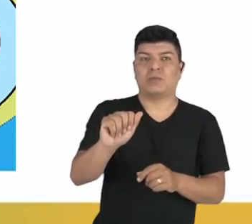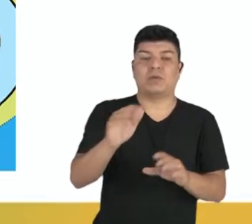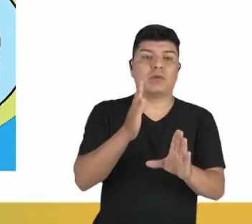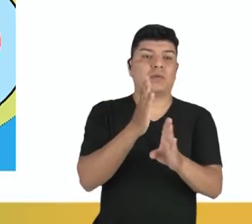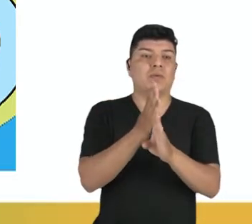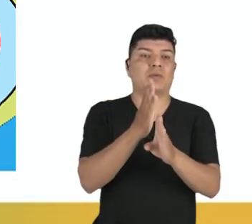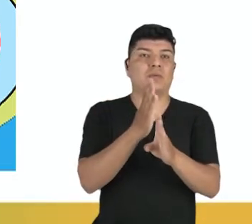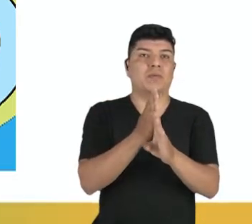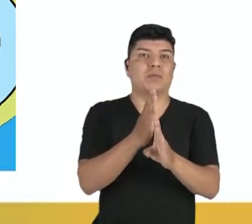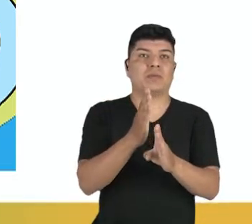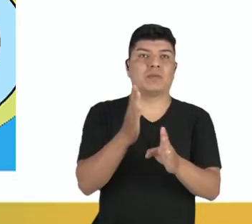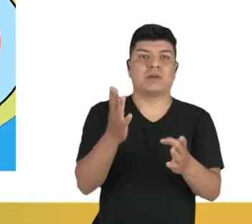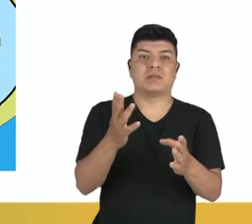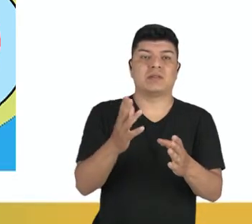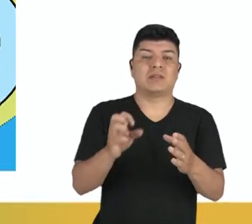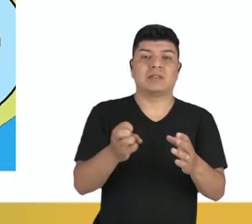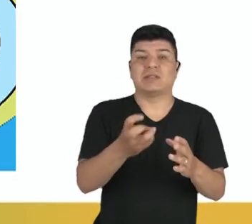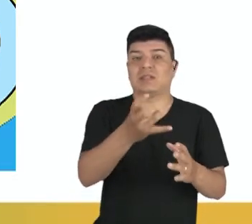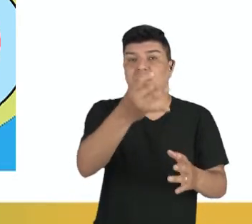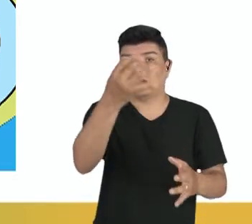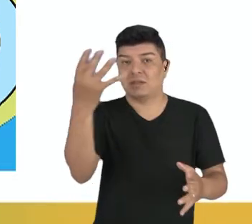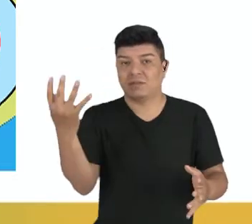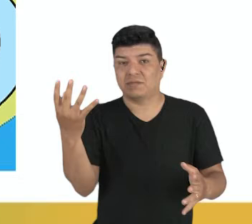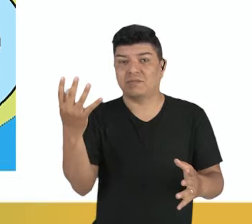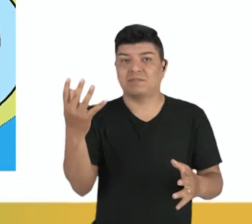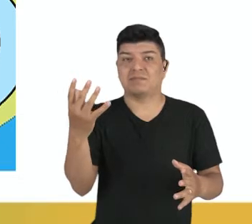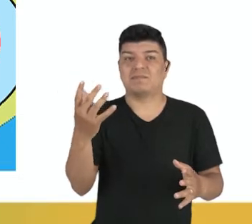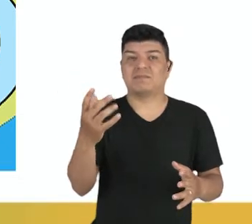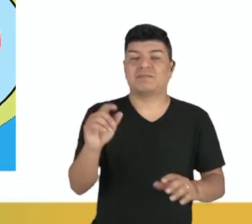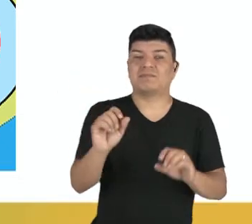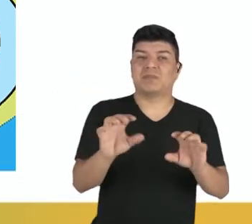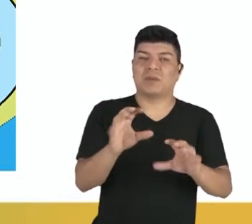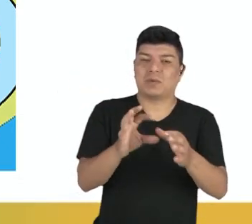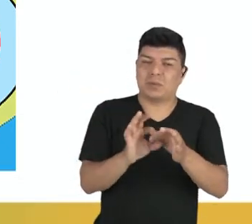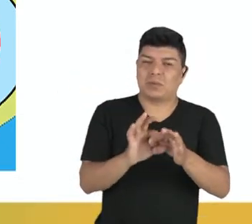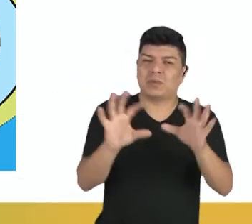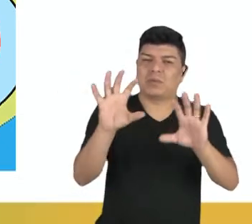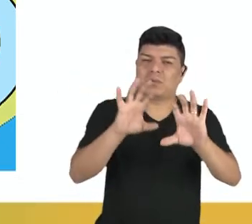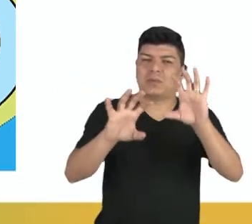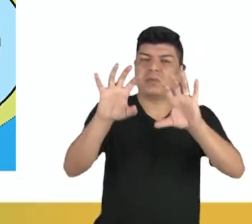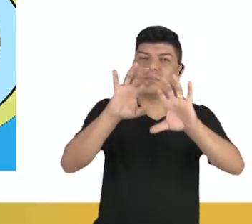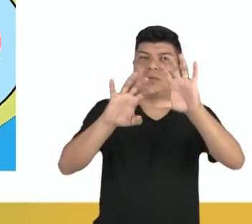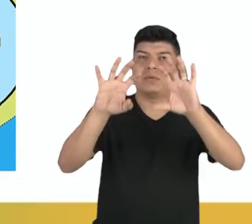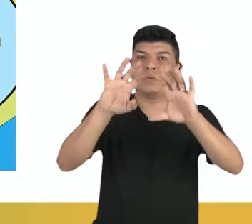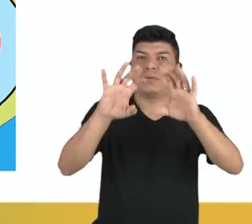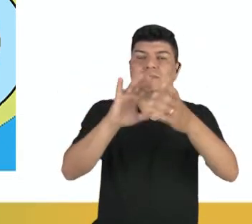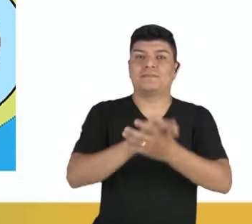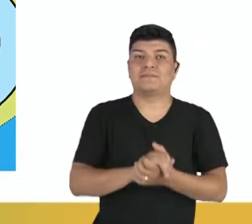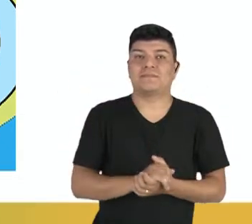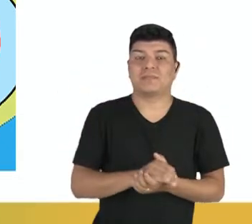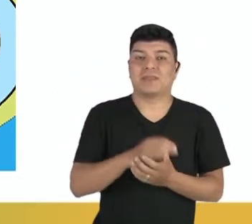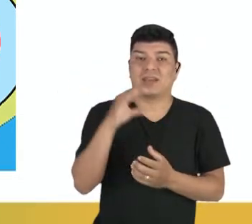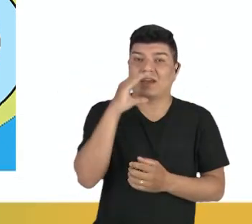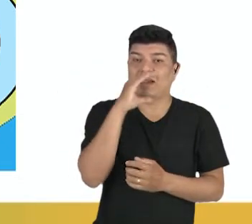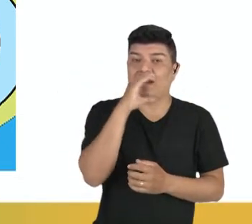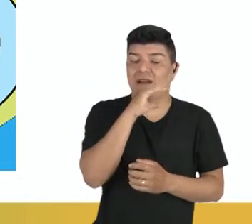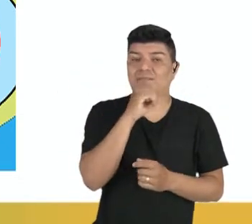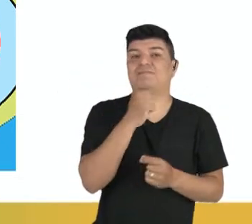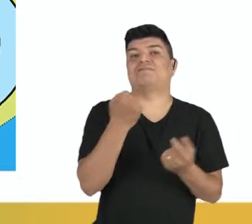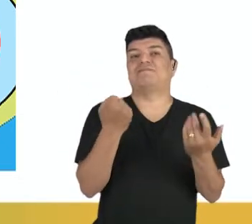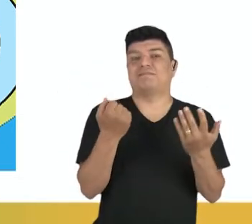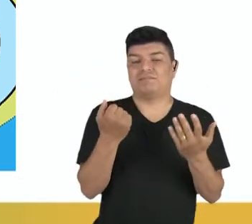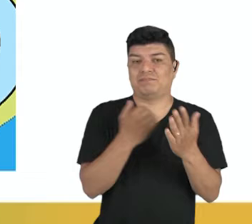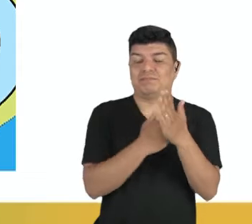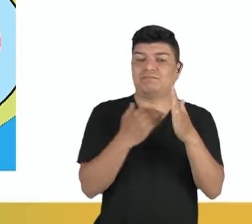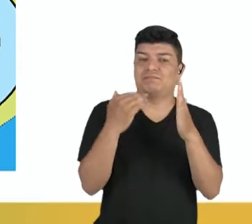por conta da quantidade de emissões de gases lançados na atmosfera, isso vai aumentar a questão do